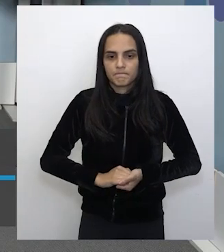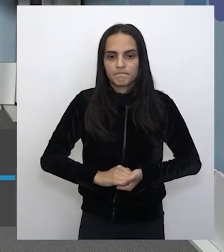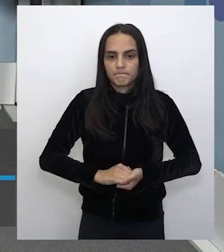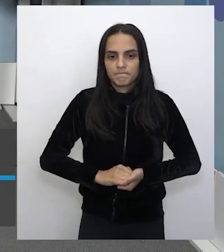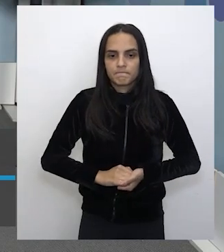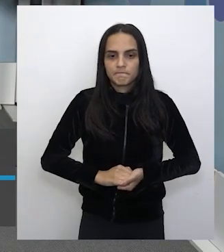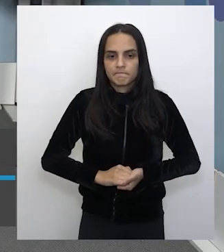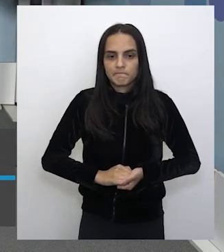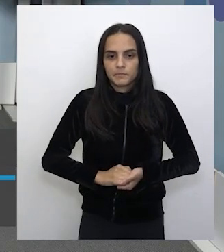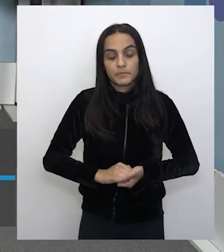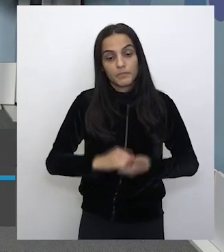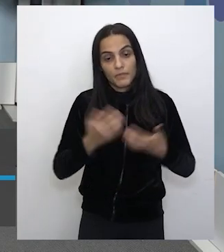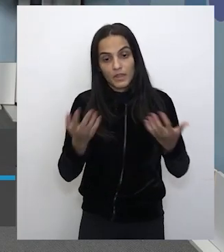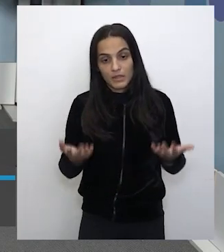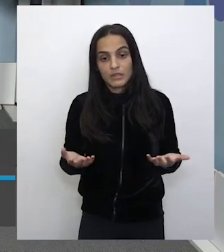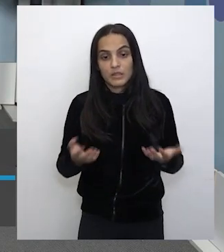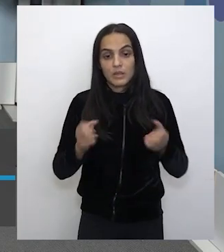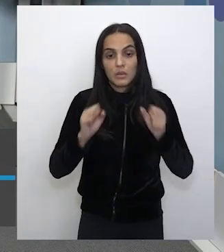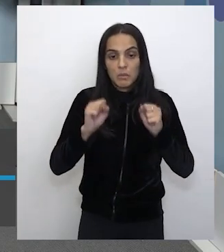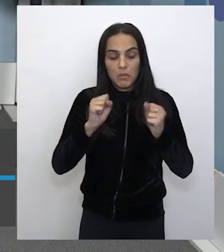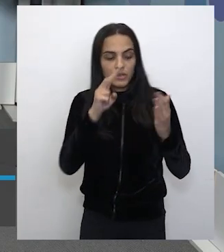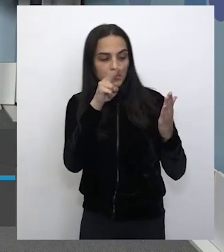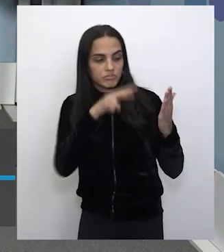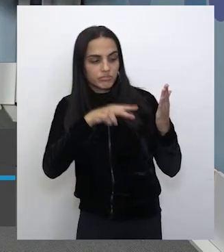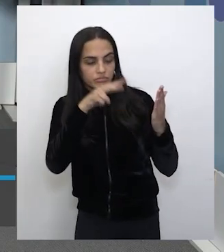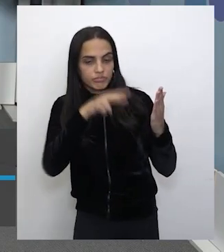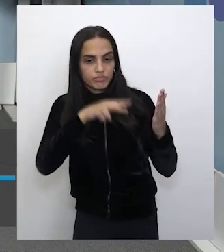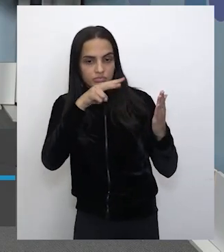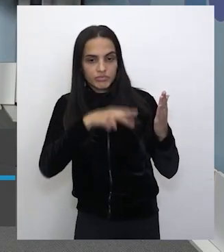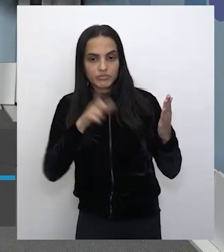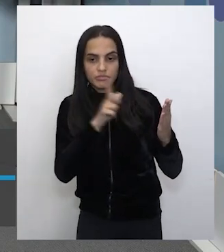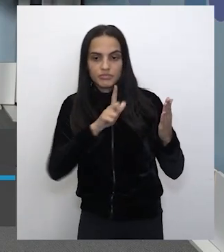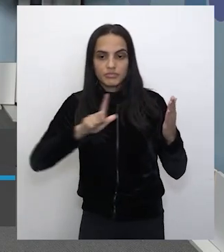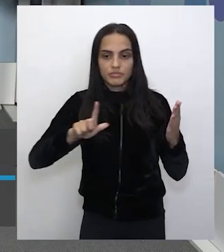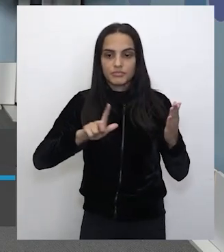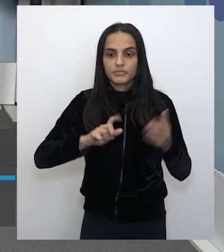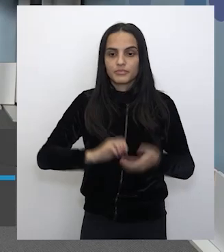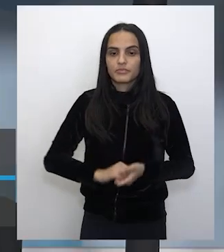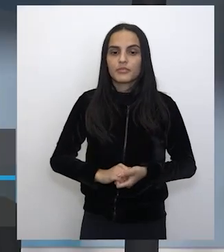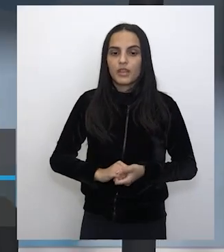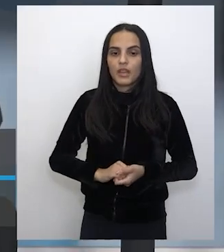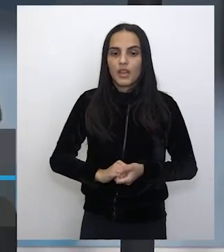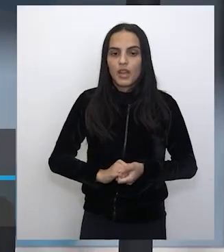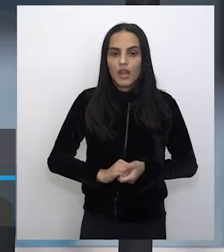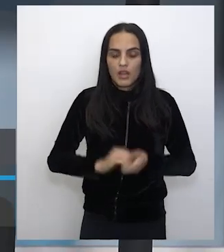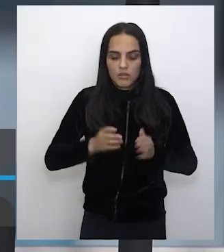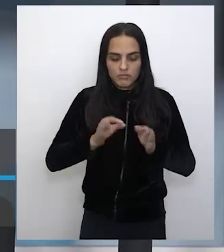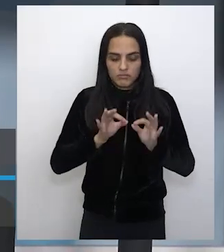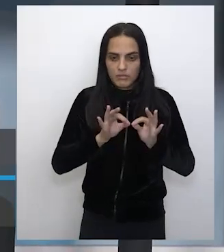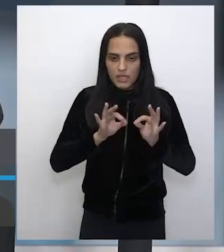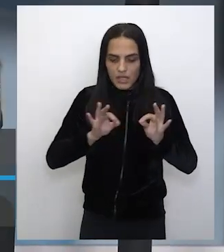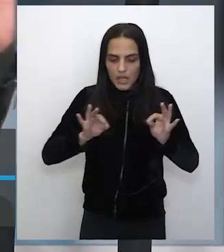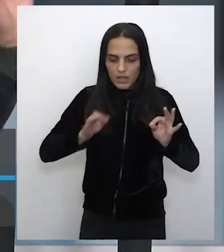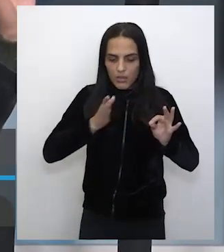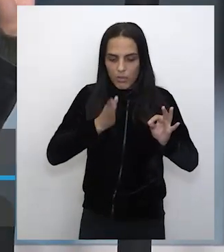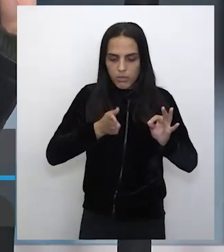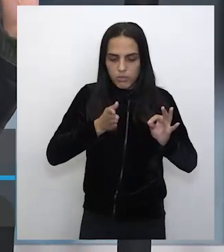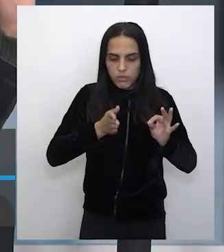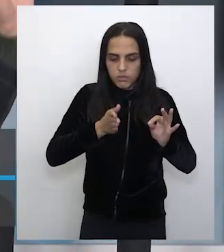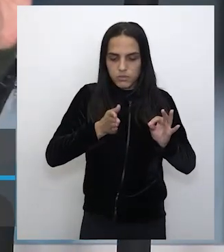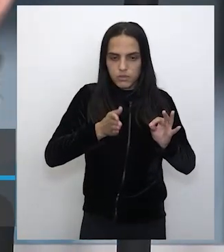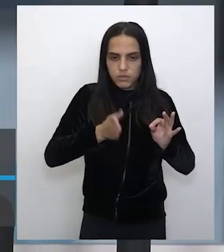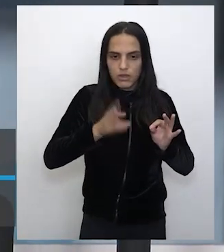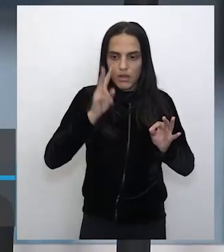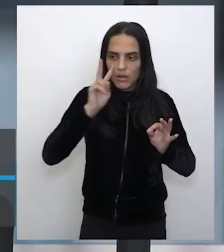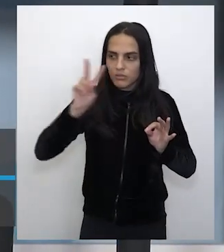então a gente pode fazer uma outra leitura. Vou fazer uma outra leitura aqui. Você andar em linha reta sempre ali e não